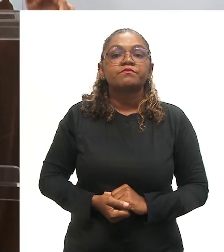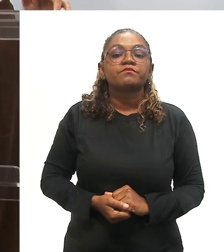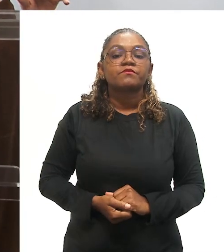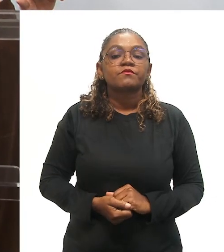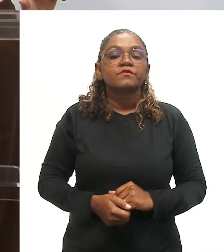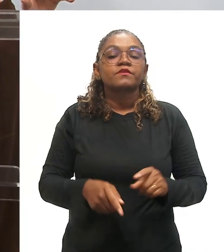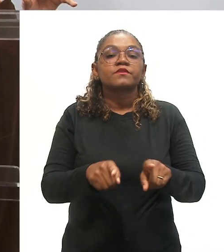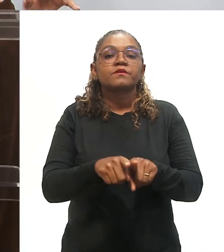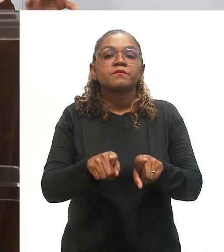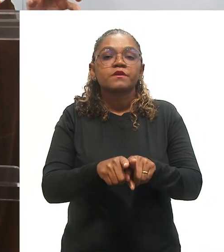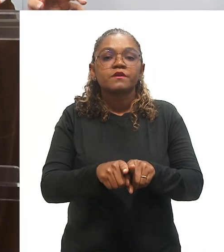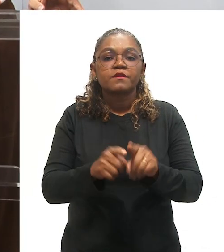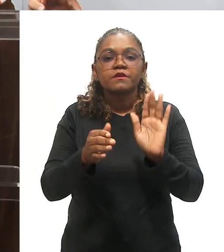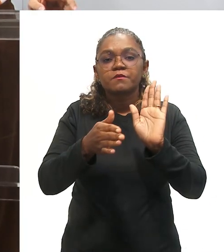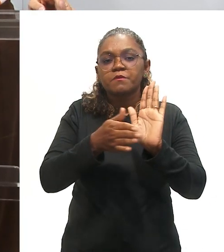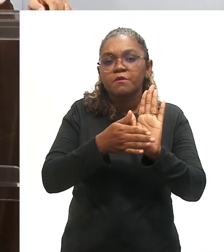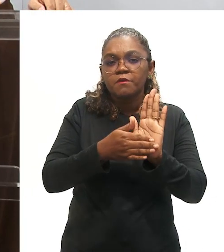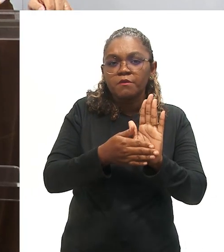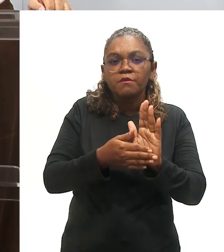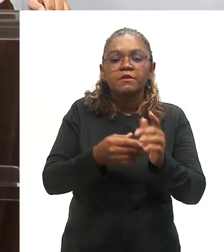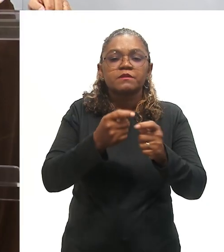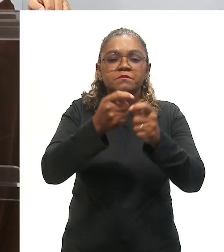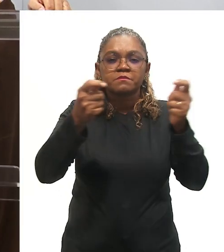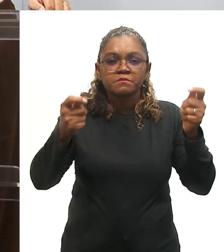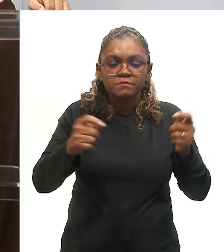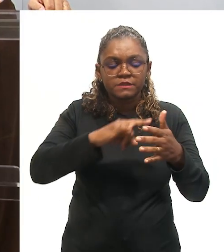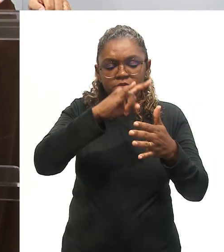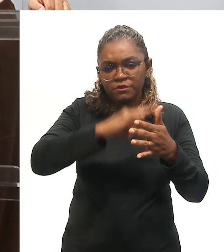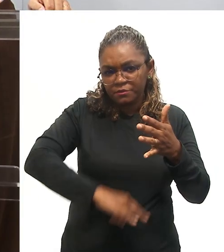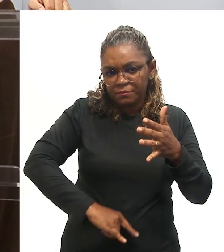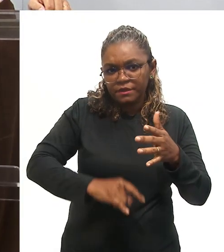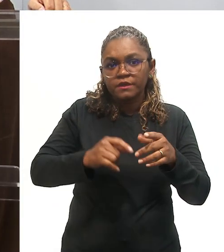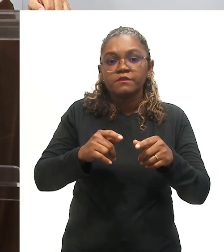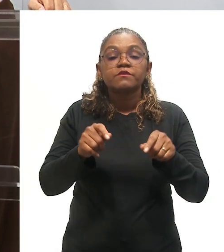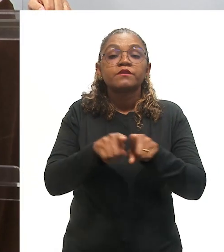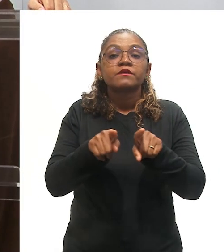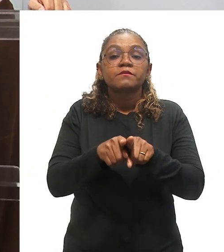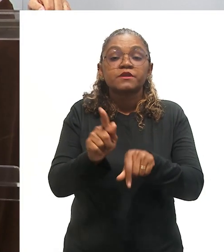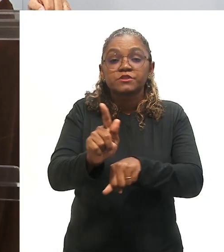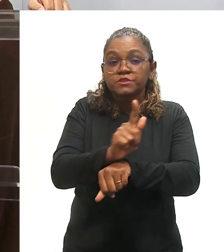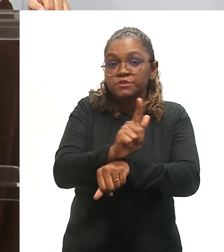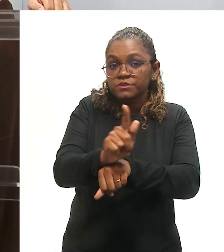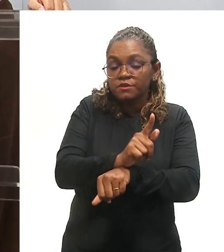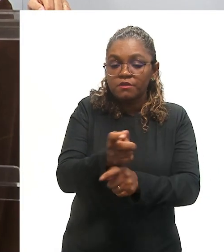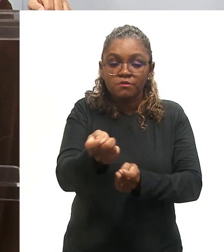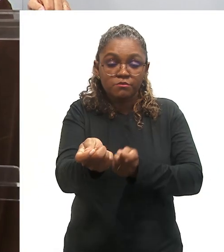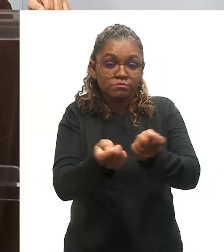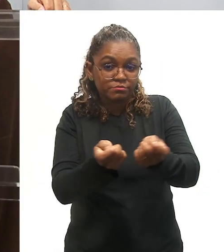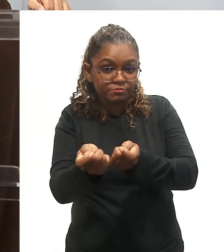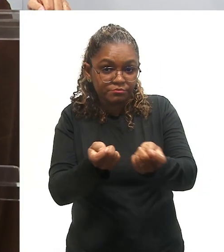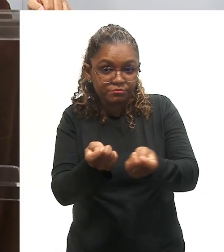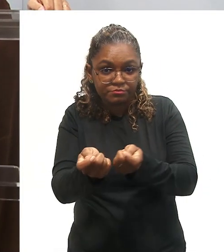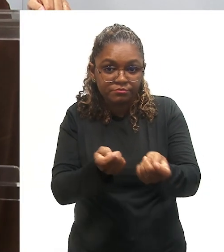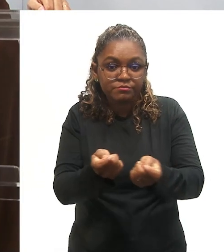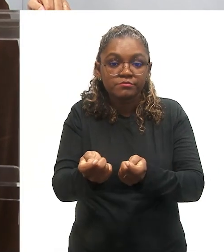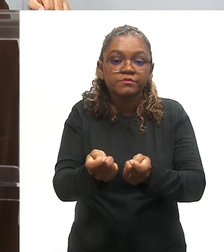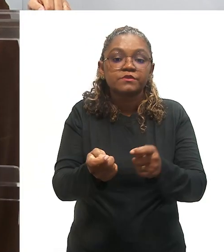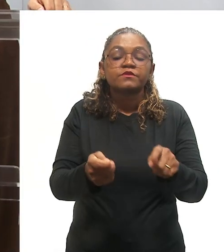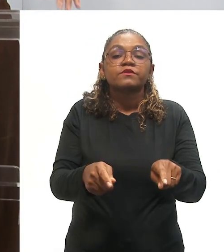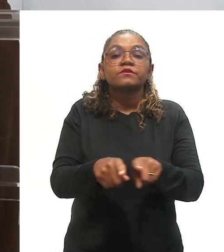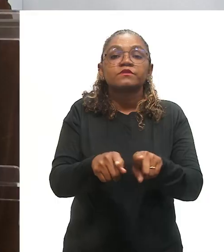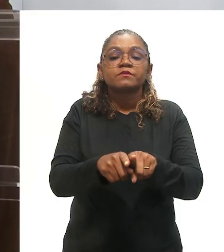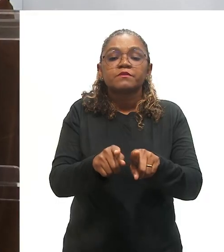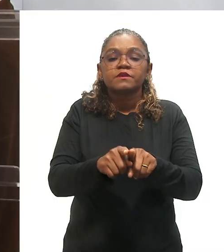planos de contas, ali nós fazemos os empenhos, ali que é feita a gestão e as